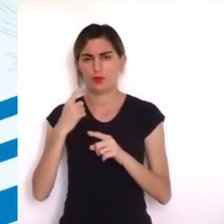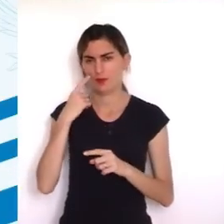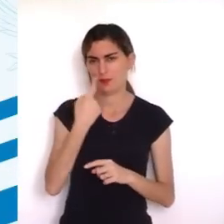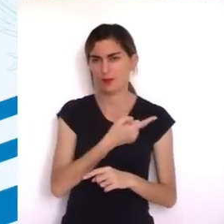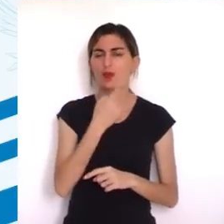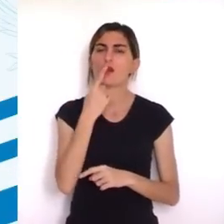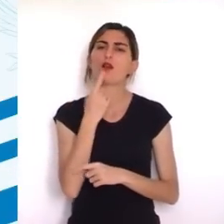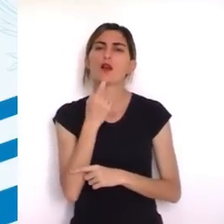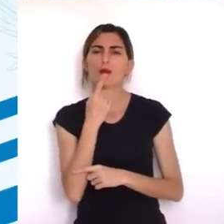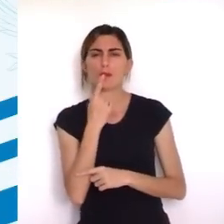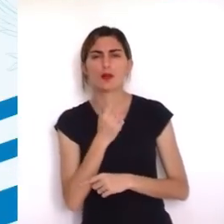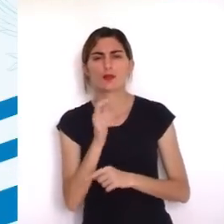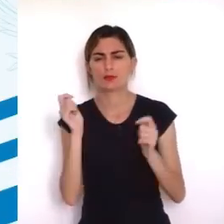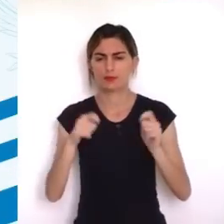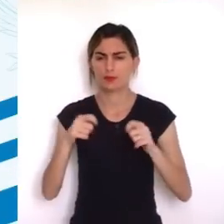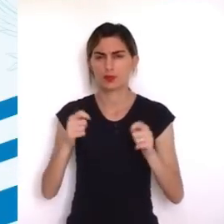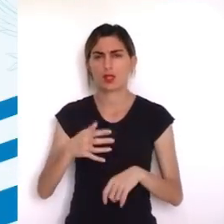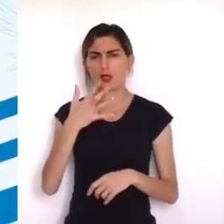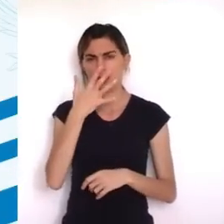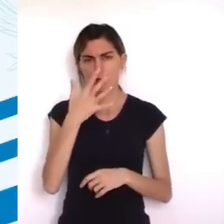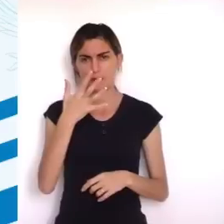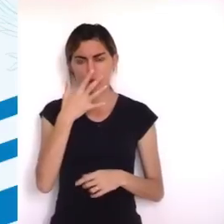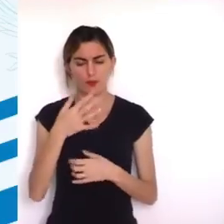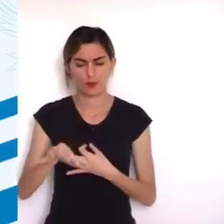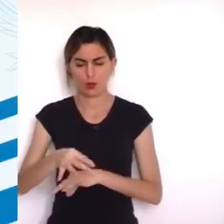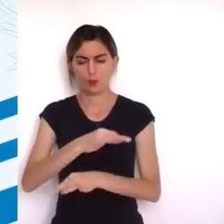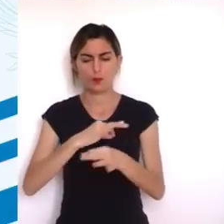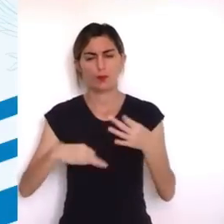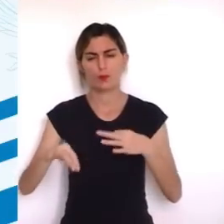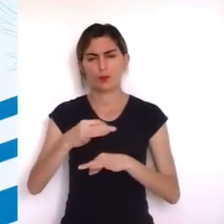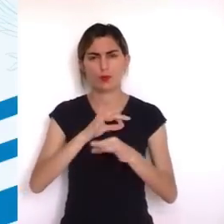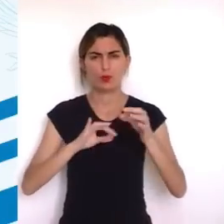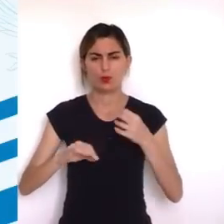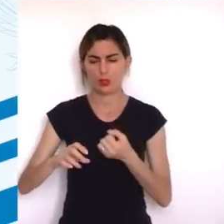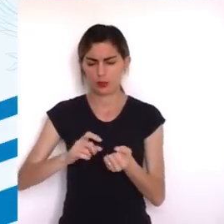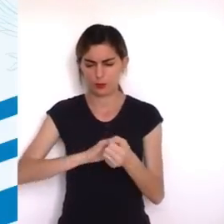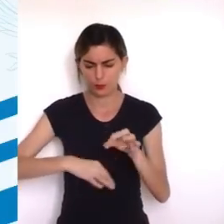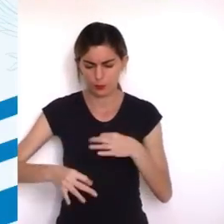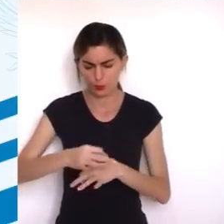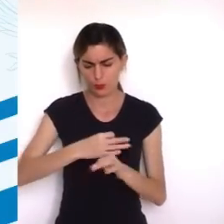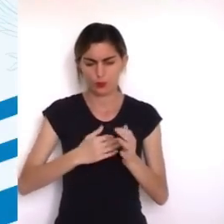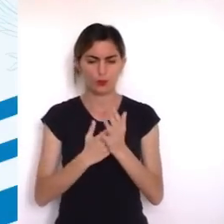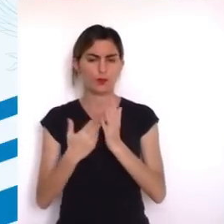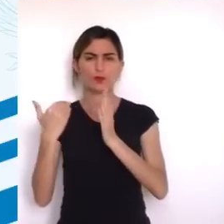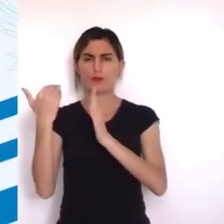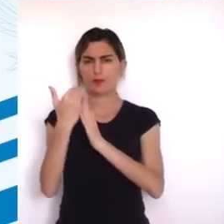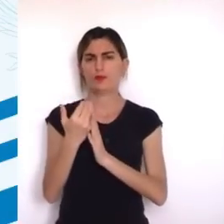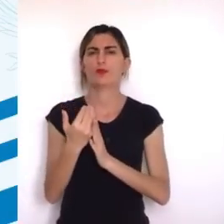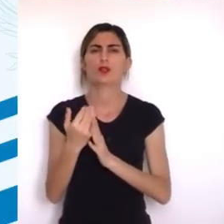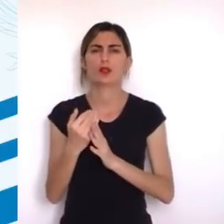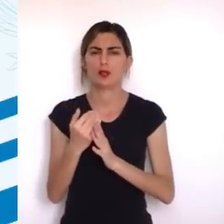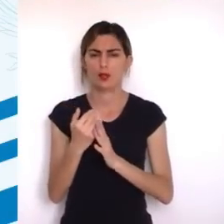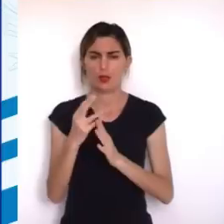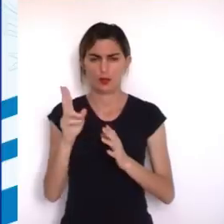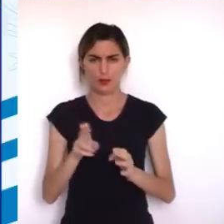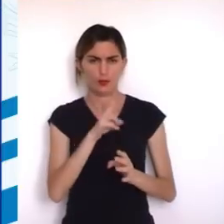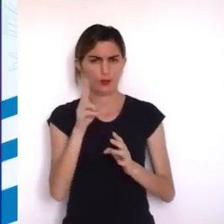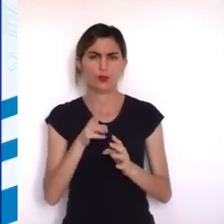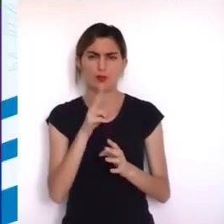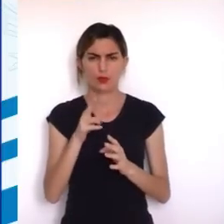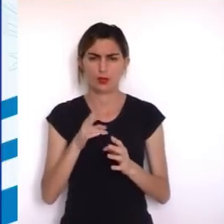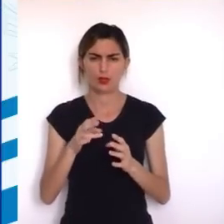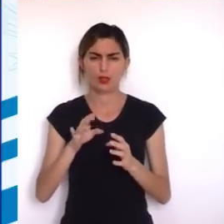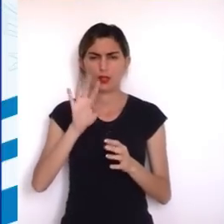termografia do espectro vermelho, dá para se observar que essas moléculas elas estão numa agitação muito maior.